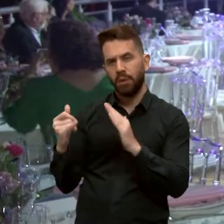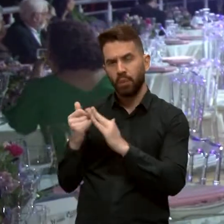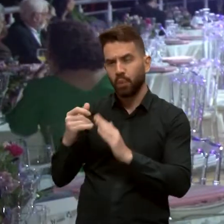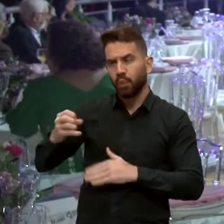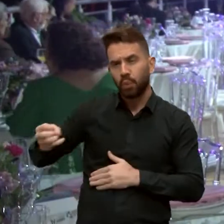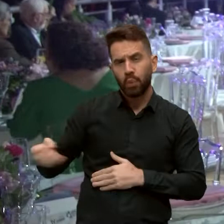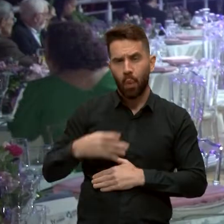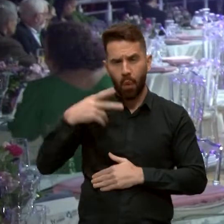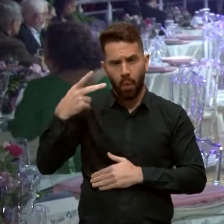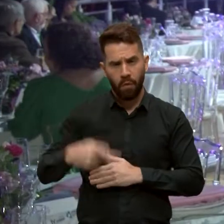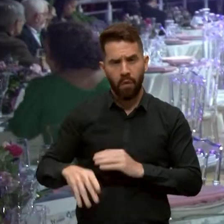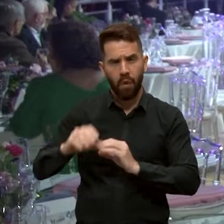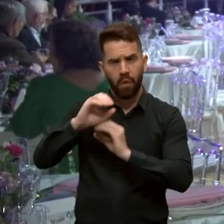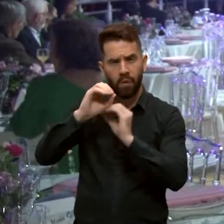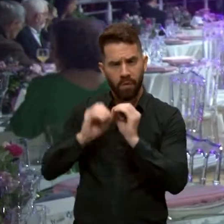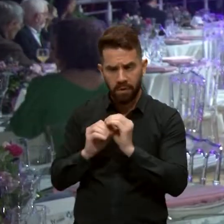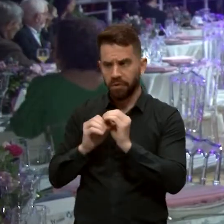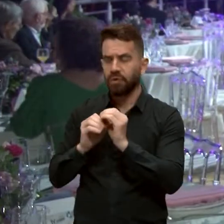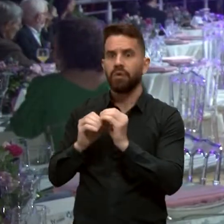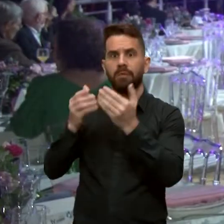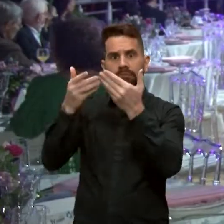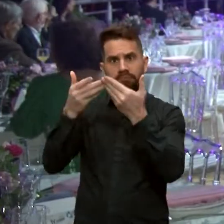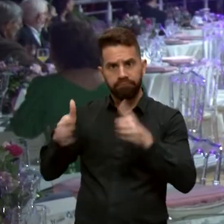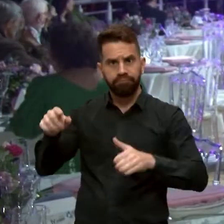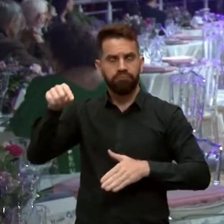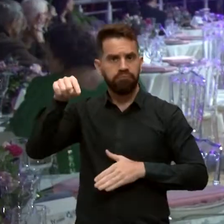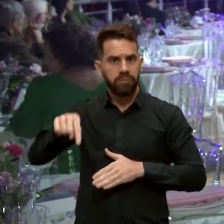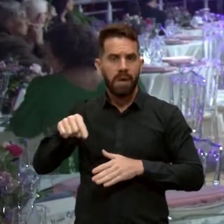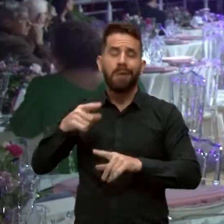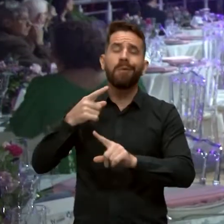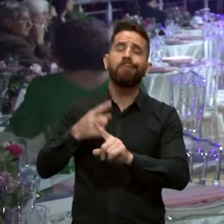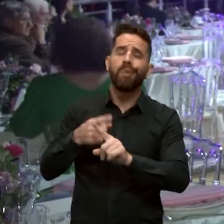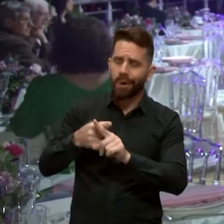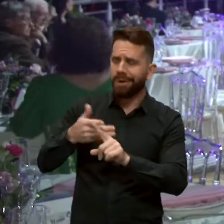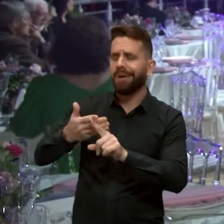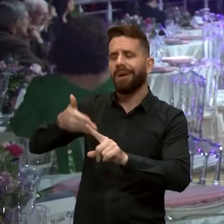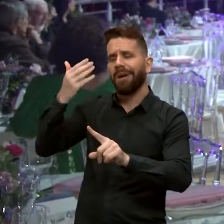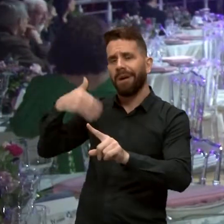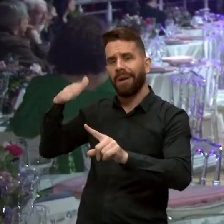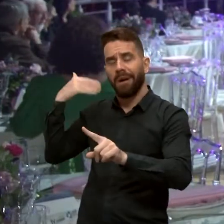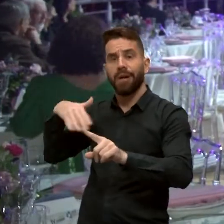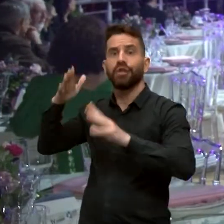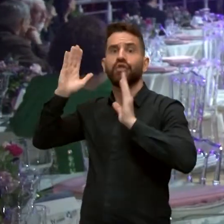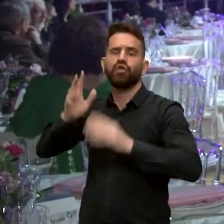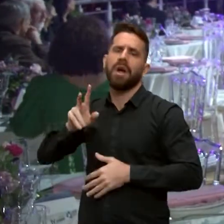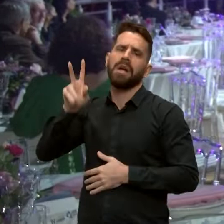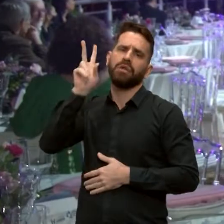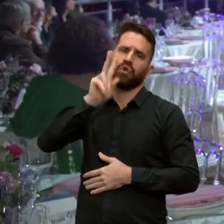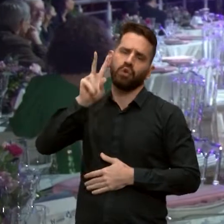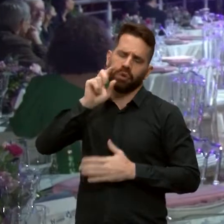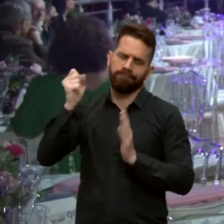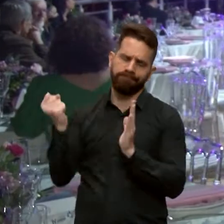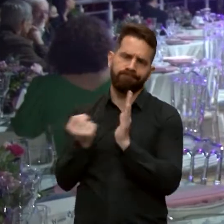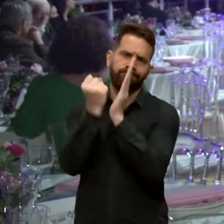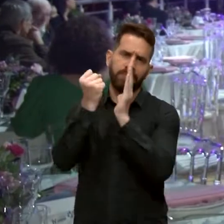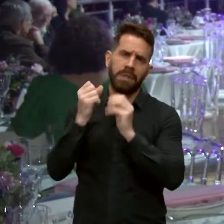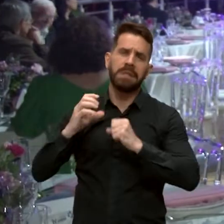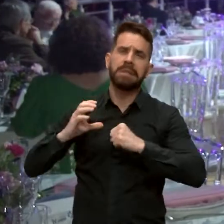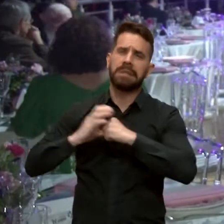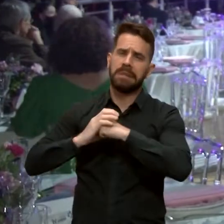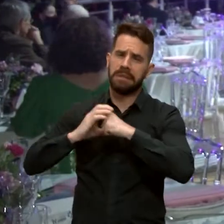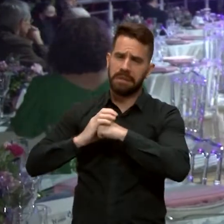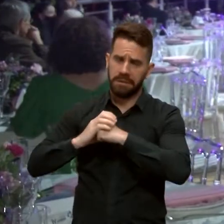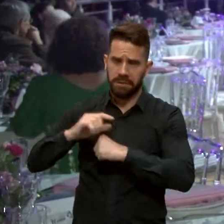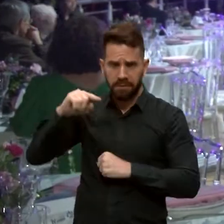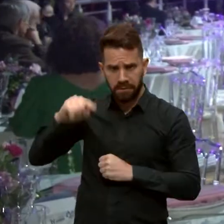Universidade Federal de Goiás, foi a partir de uma história que o Centro de Seleção já tinha percorrido, né,